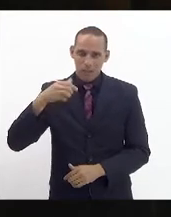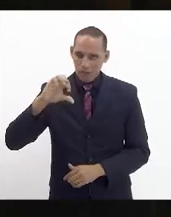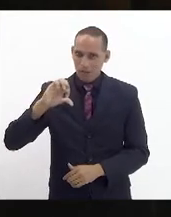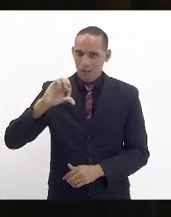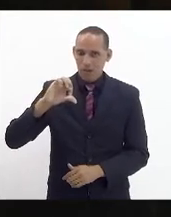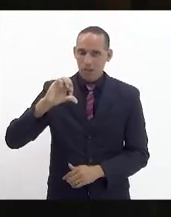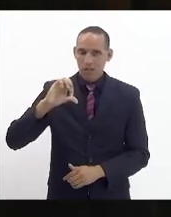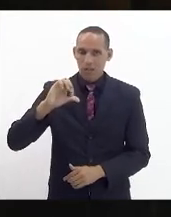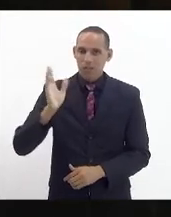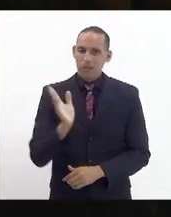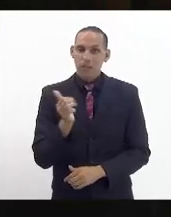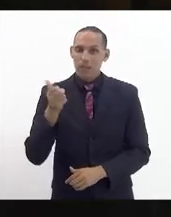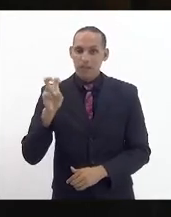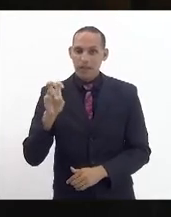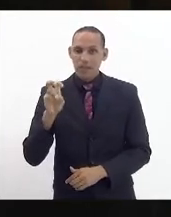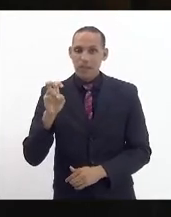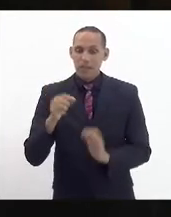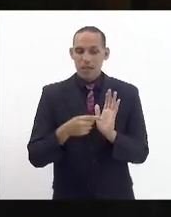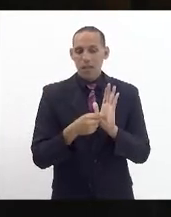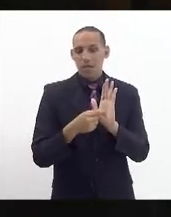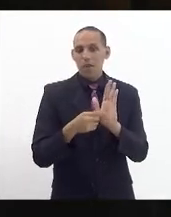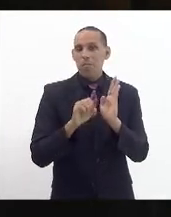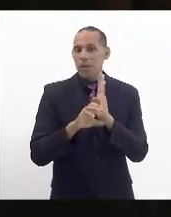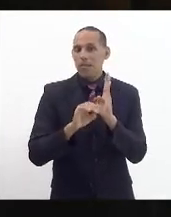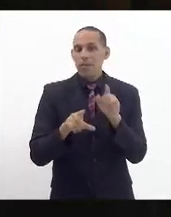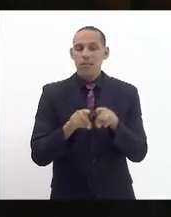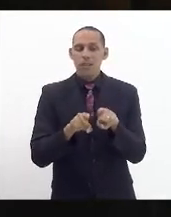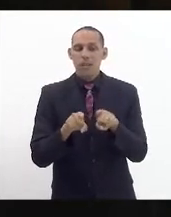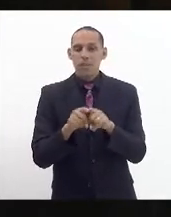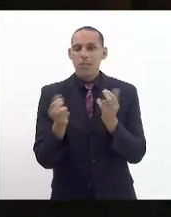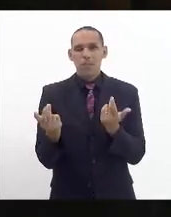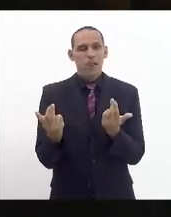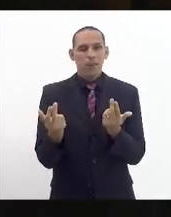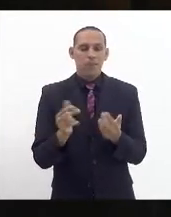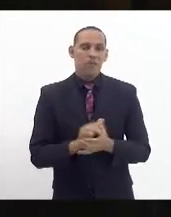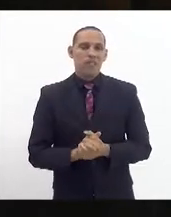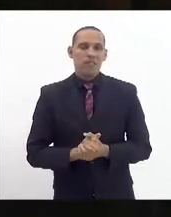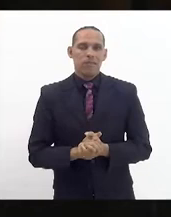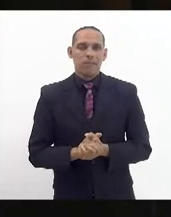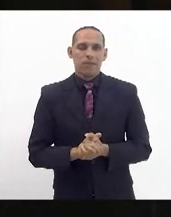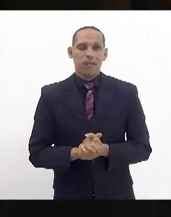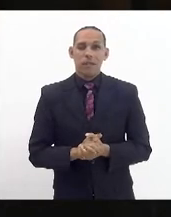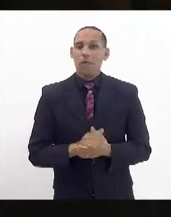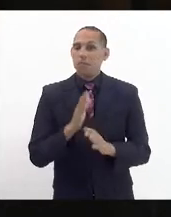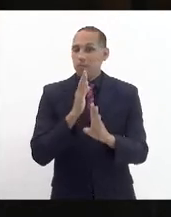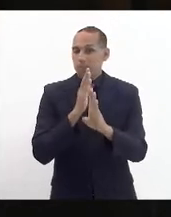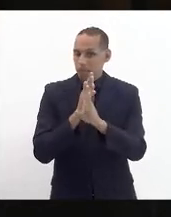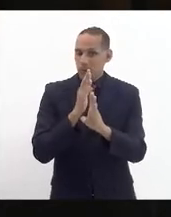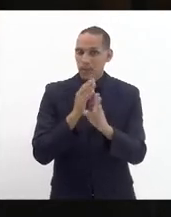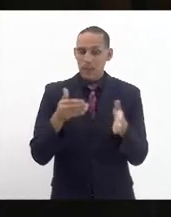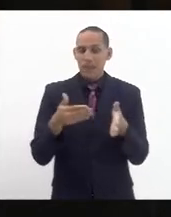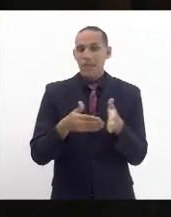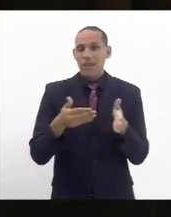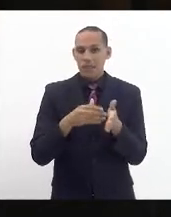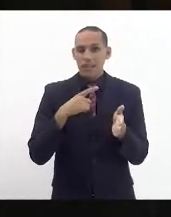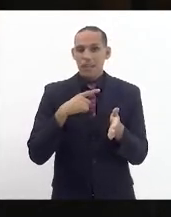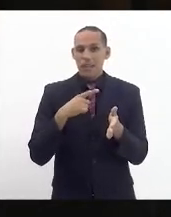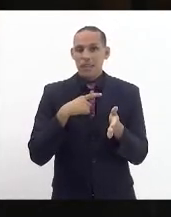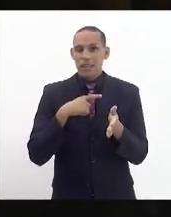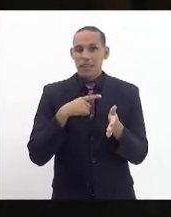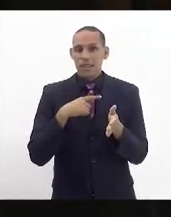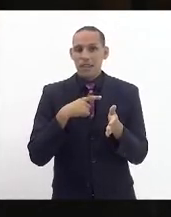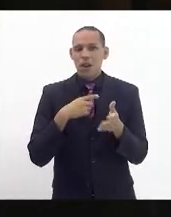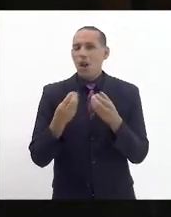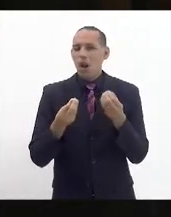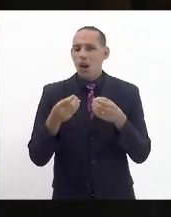6.979, de 2015, que apresenta um benefício também semelhante, porém, delimitando o território a partir de uma lista